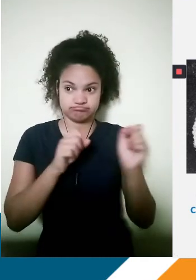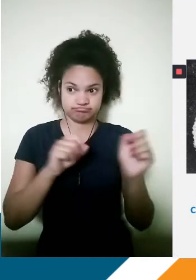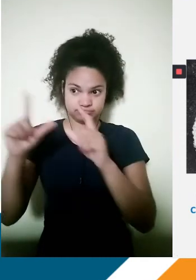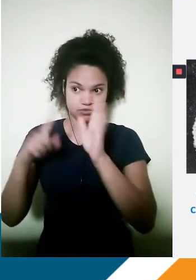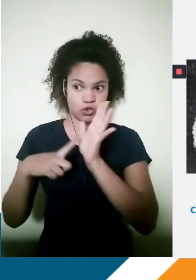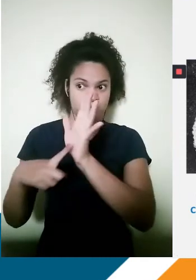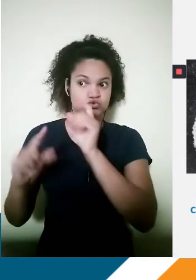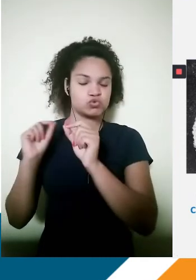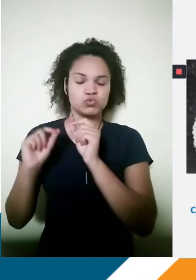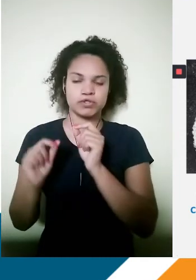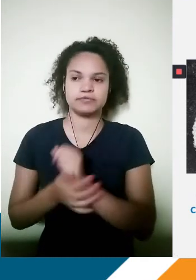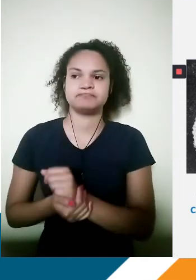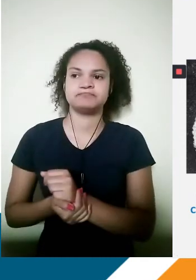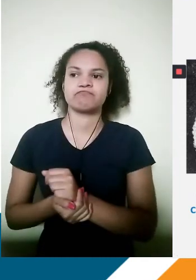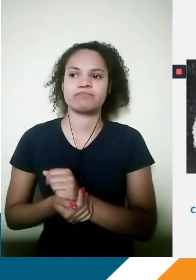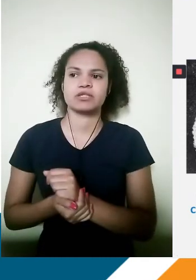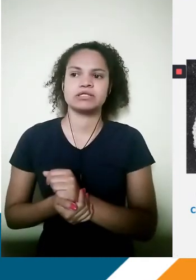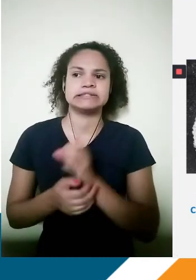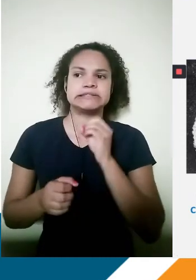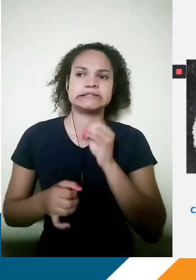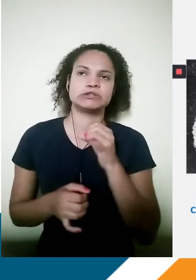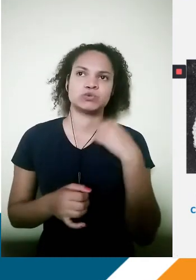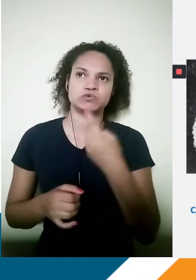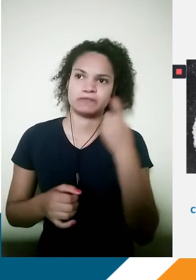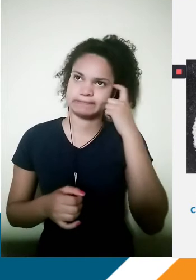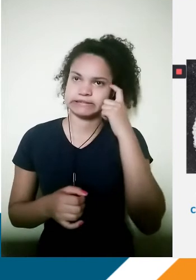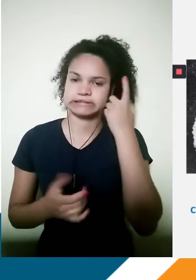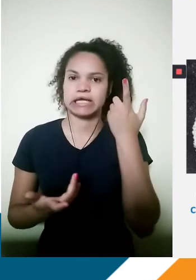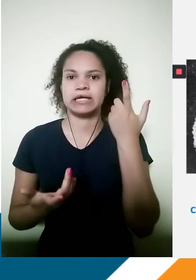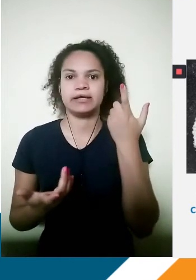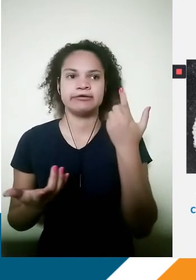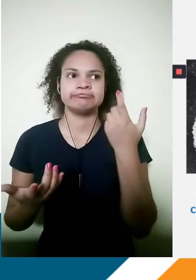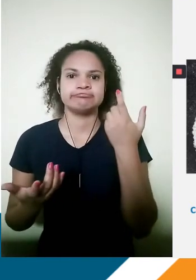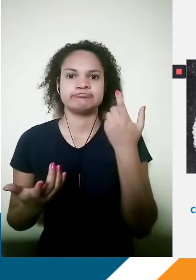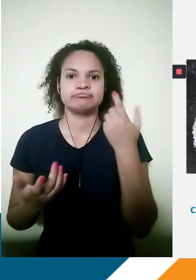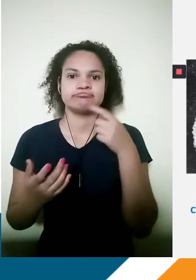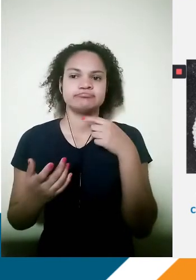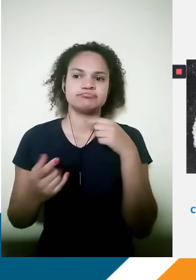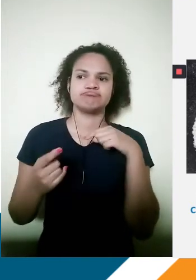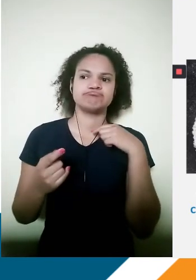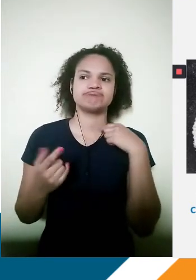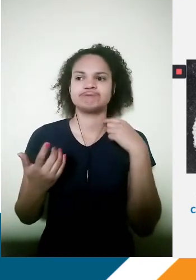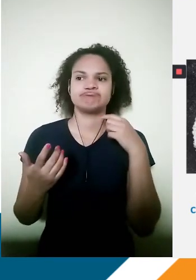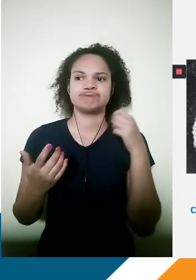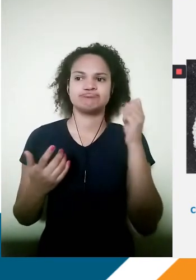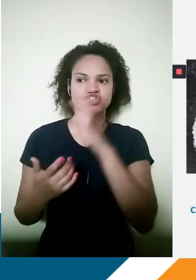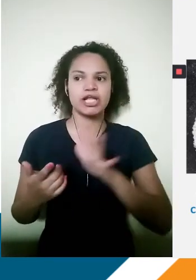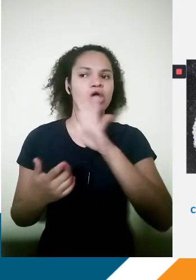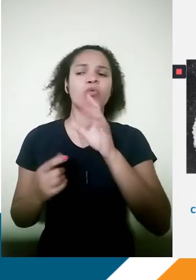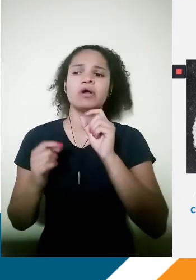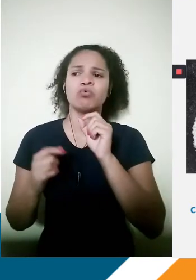a miúdo, se a gente pensar de uma maneira bem objetiva, é uma molécula